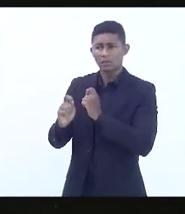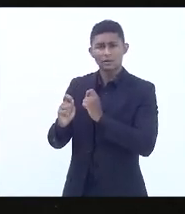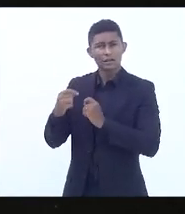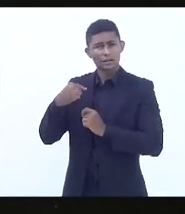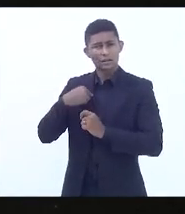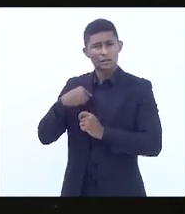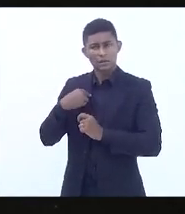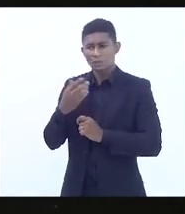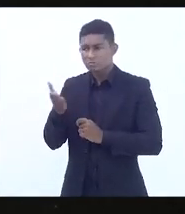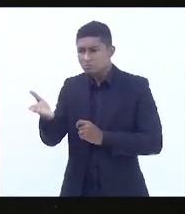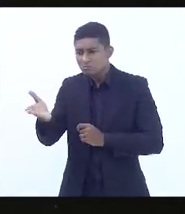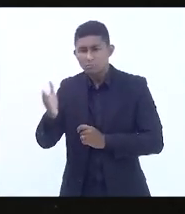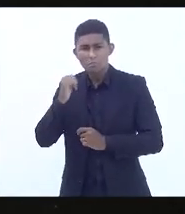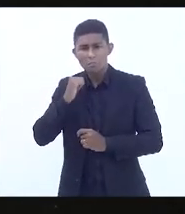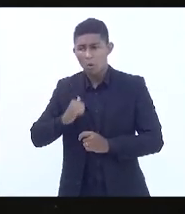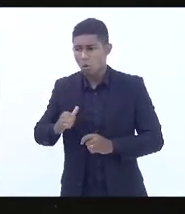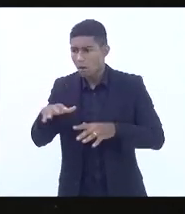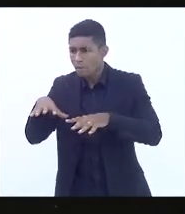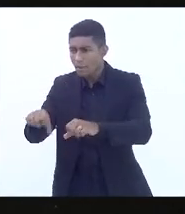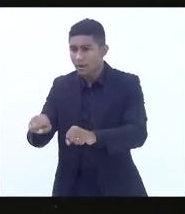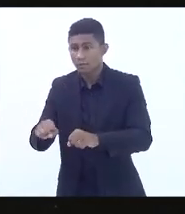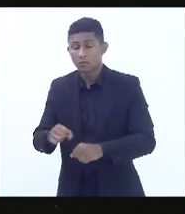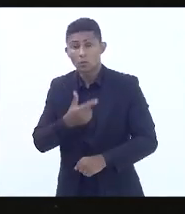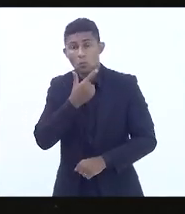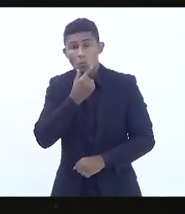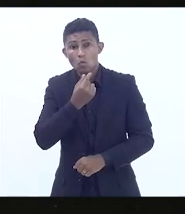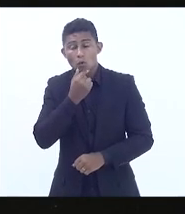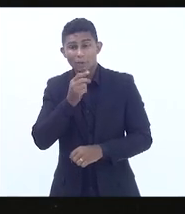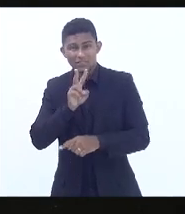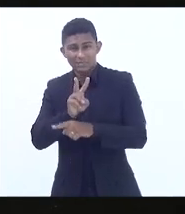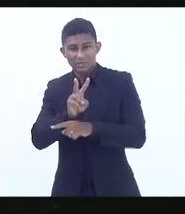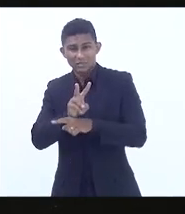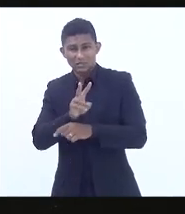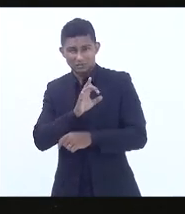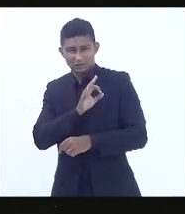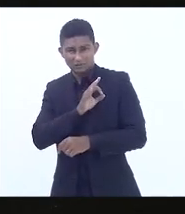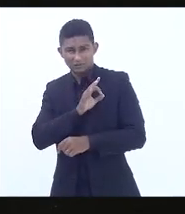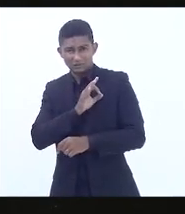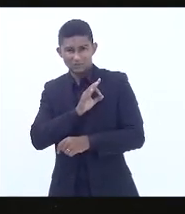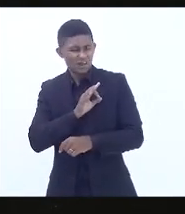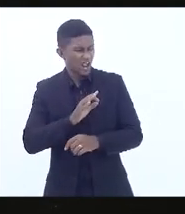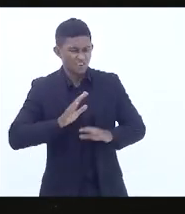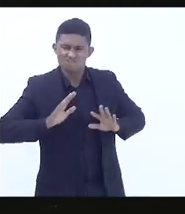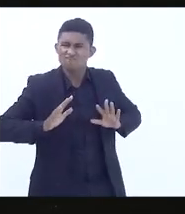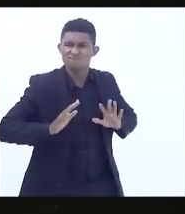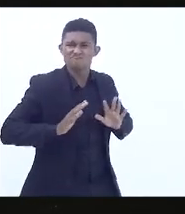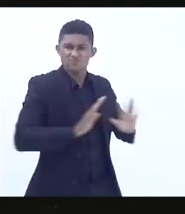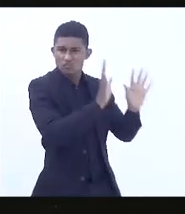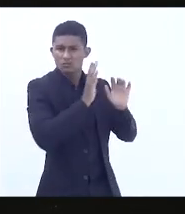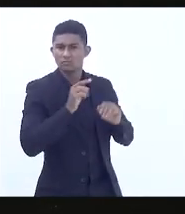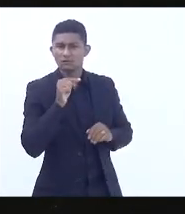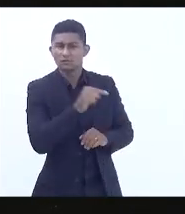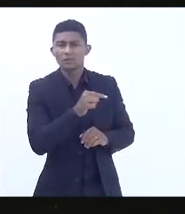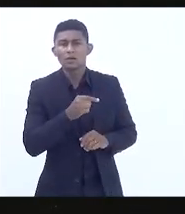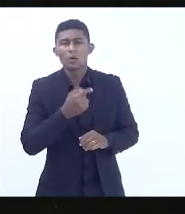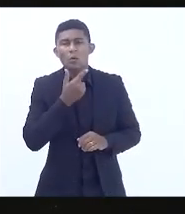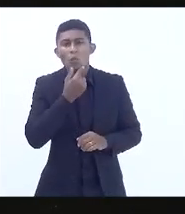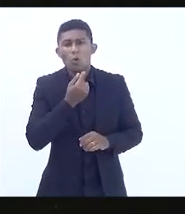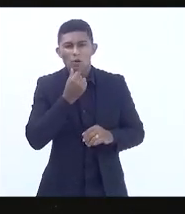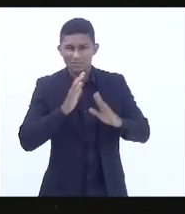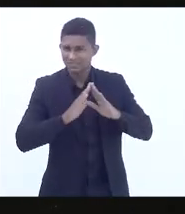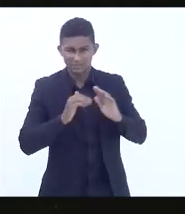bolsa. E aí o segurança empurra bruscamente, violentamente, esse morador de rua,